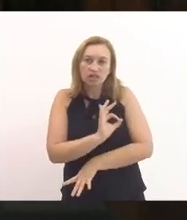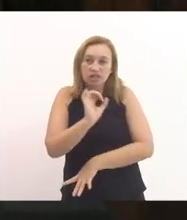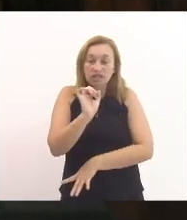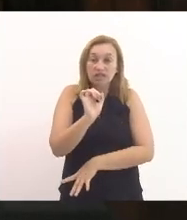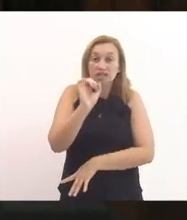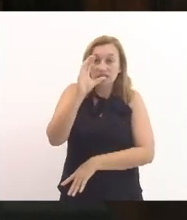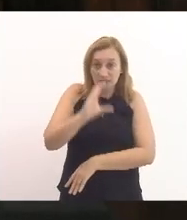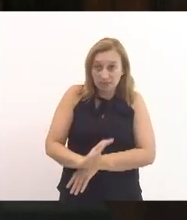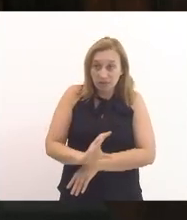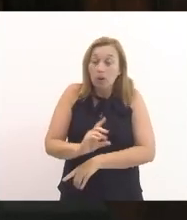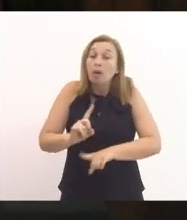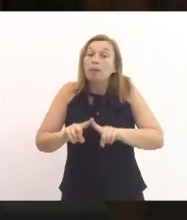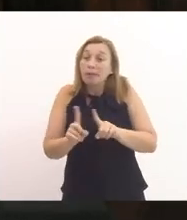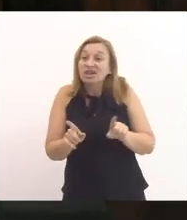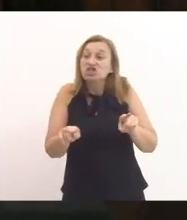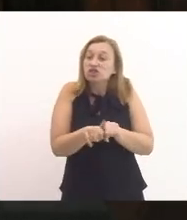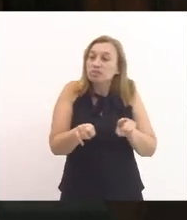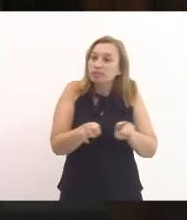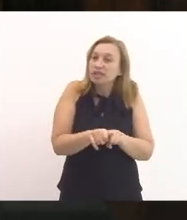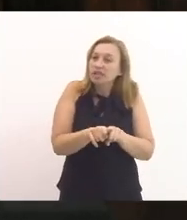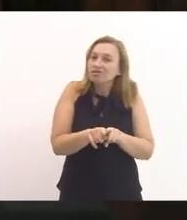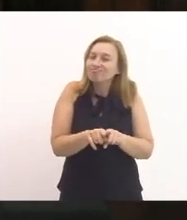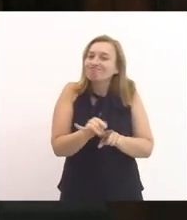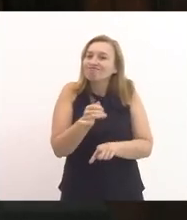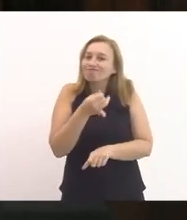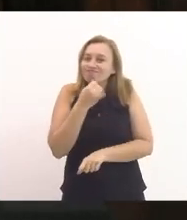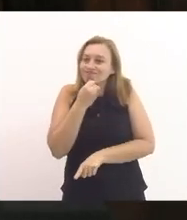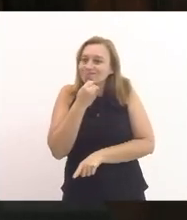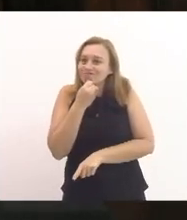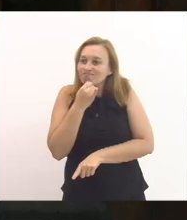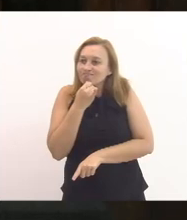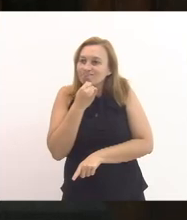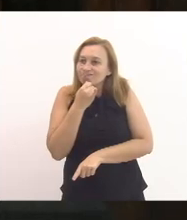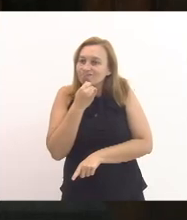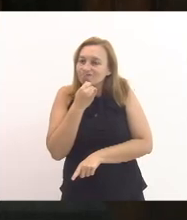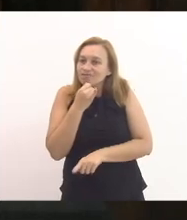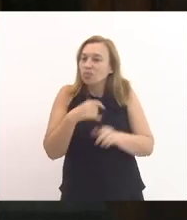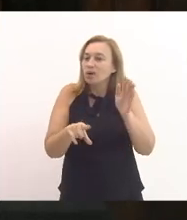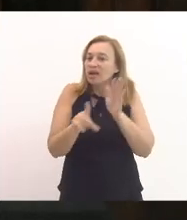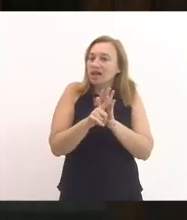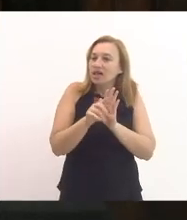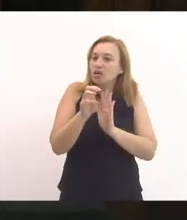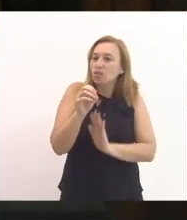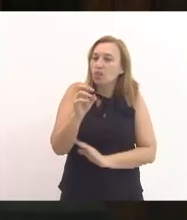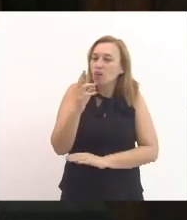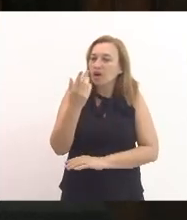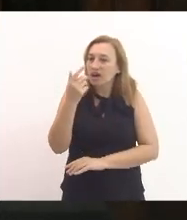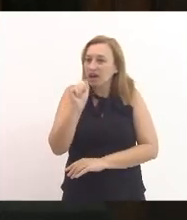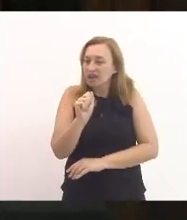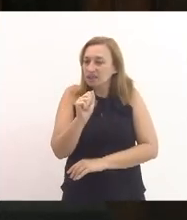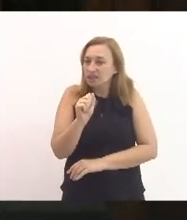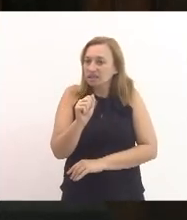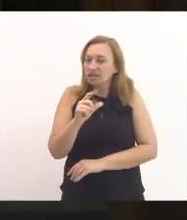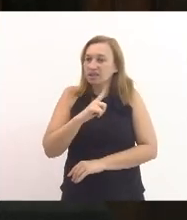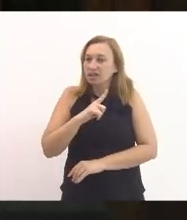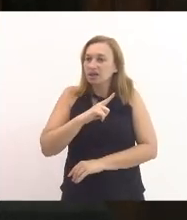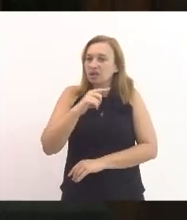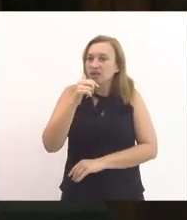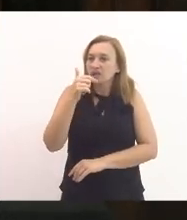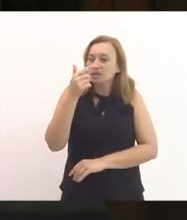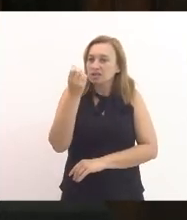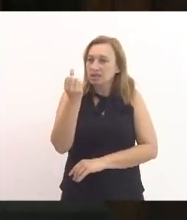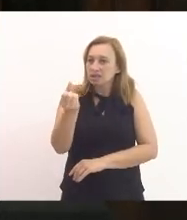Civil né mas também traz algo muito negativo uma lei orgânica onde a gente tem 680 emendas